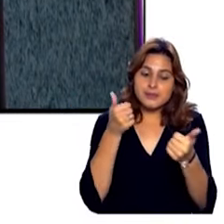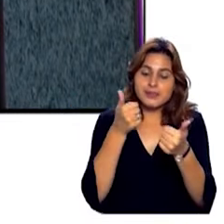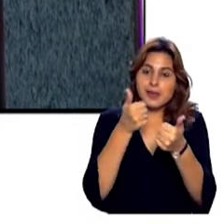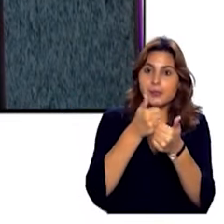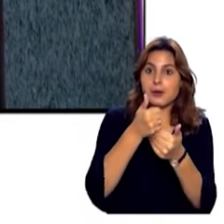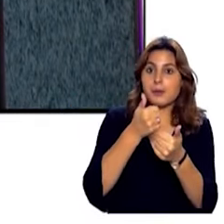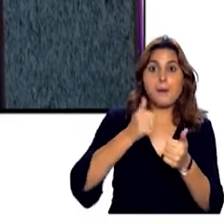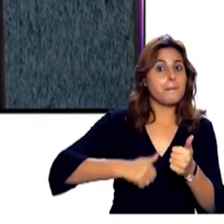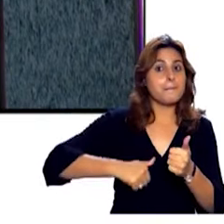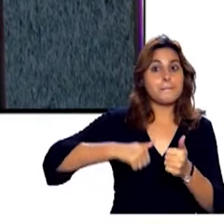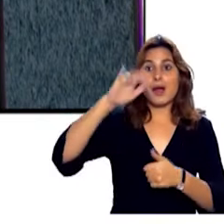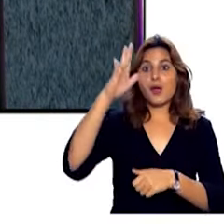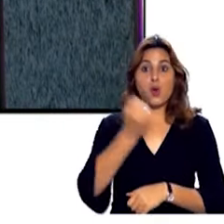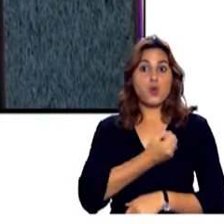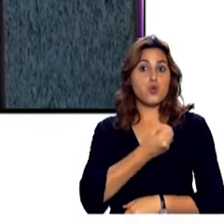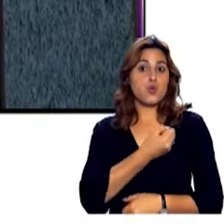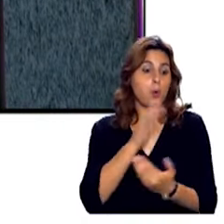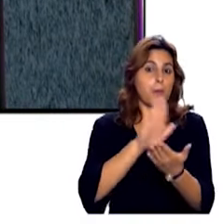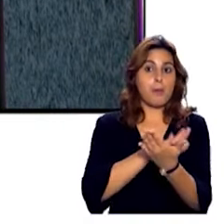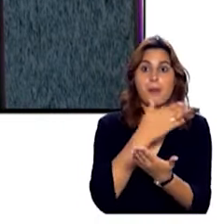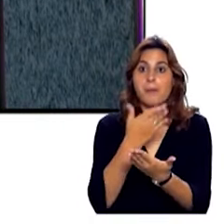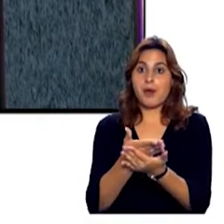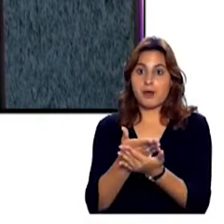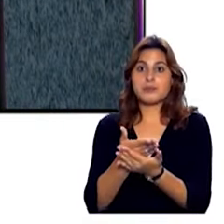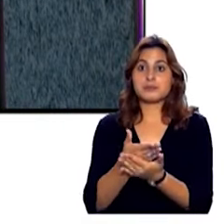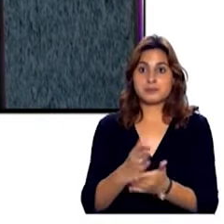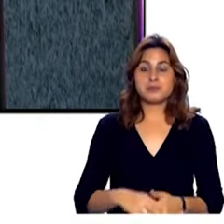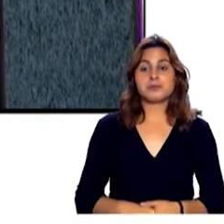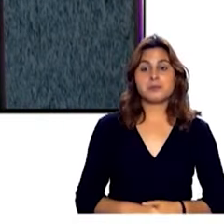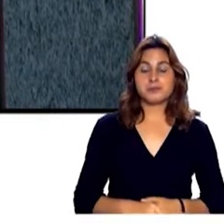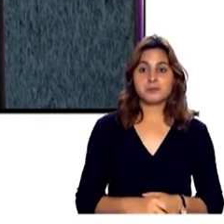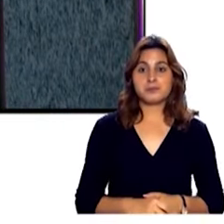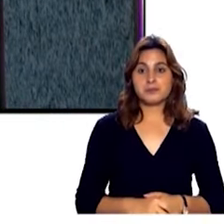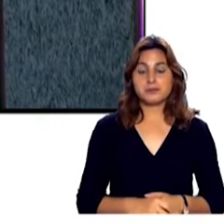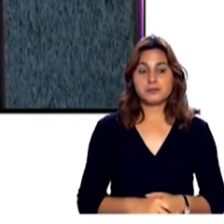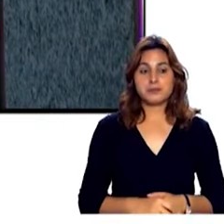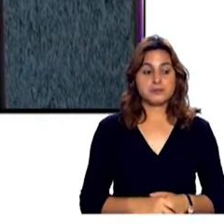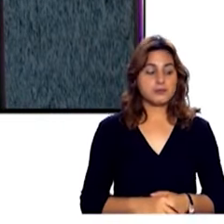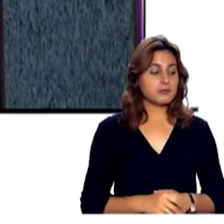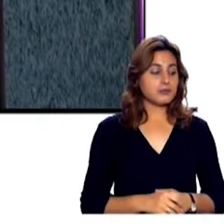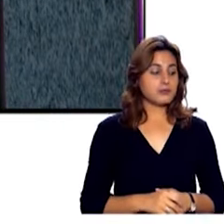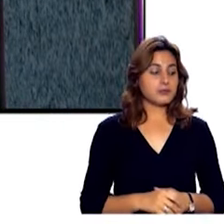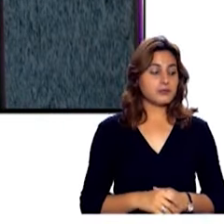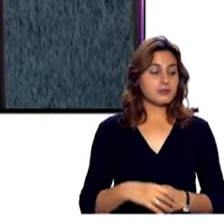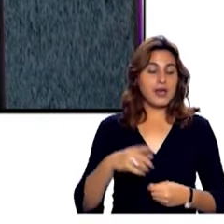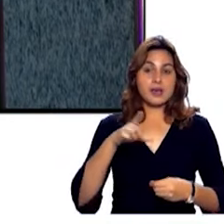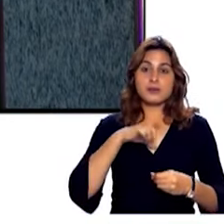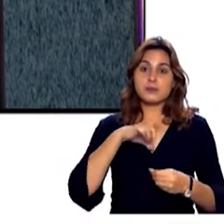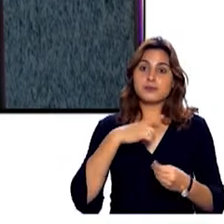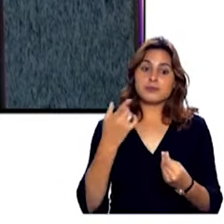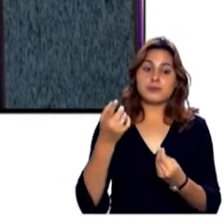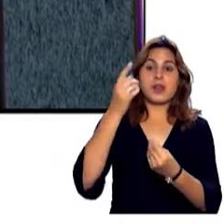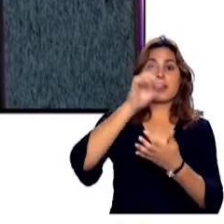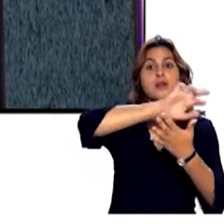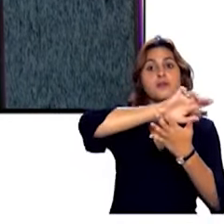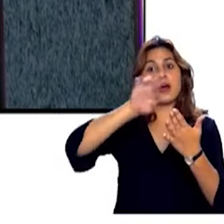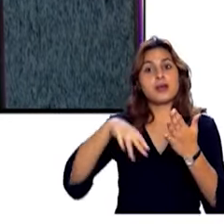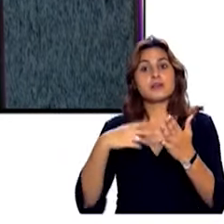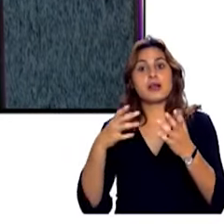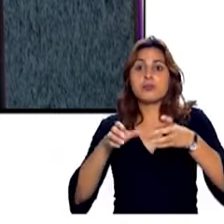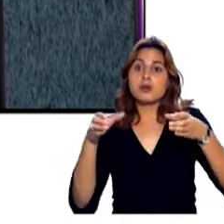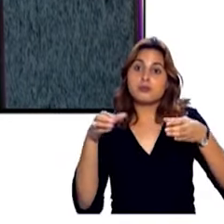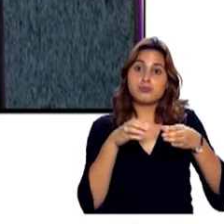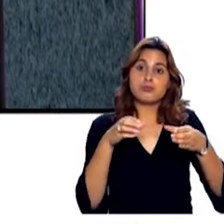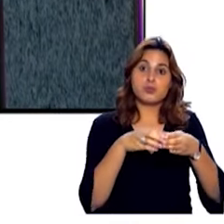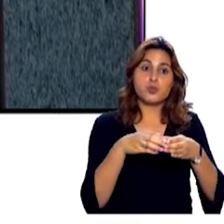maior número de intérpretes é portanto prematur admitir uma